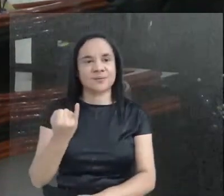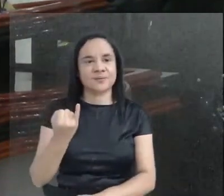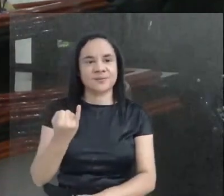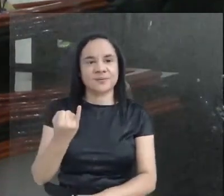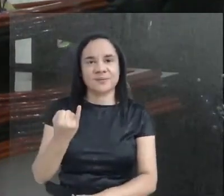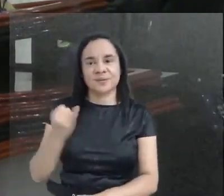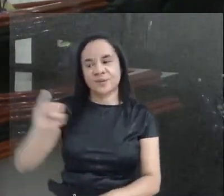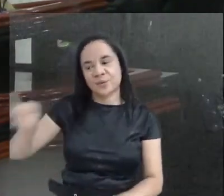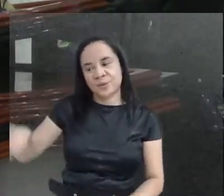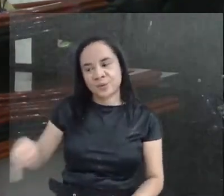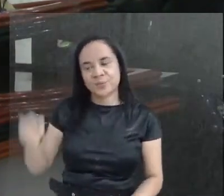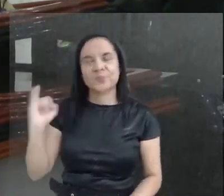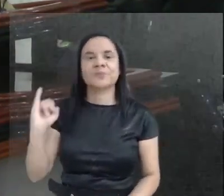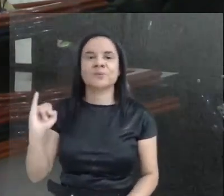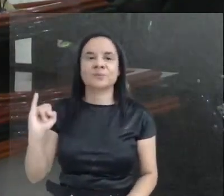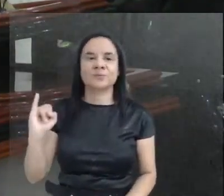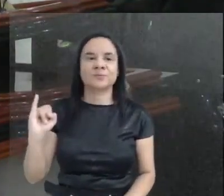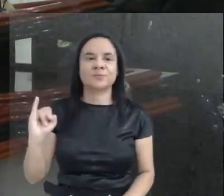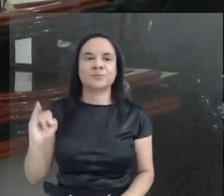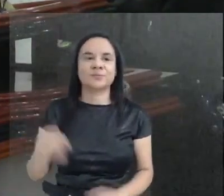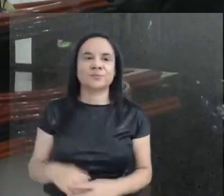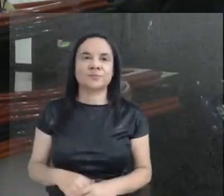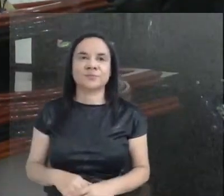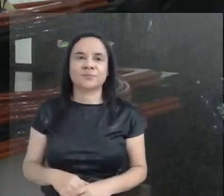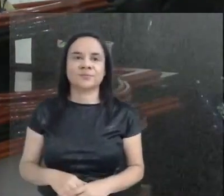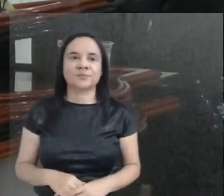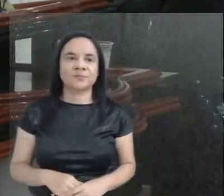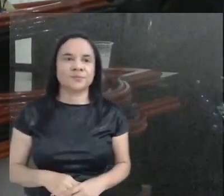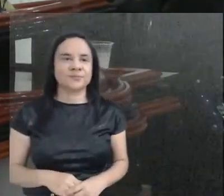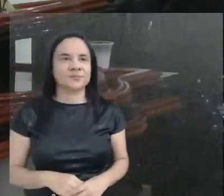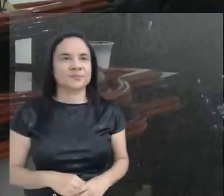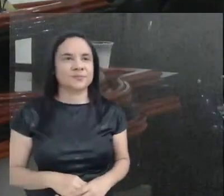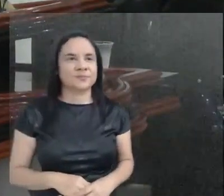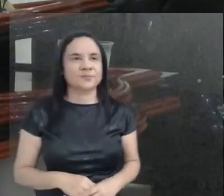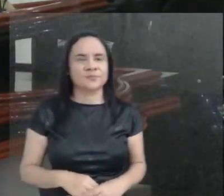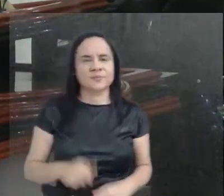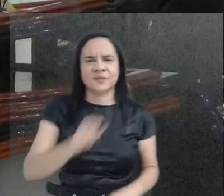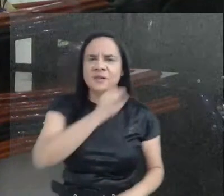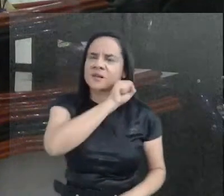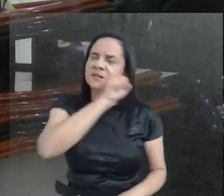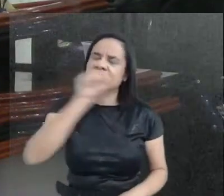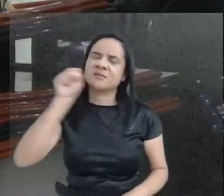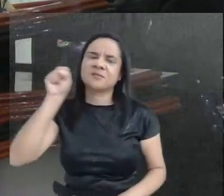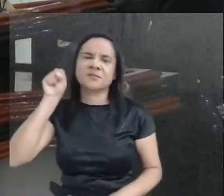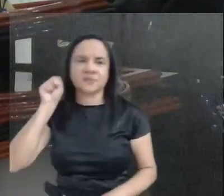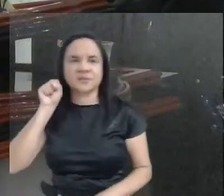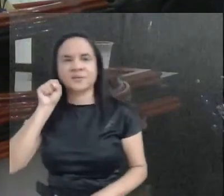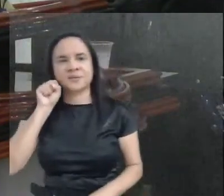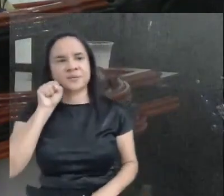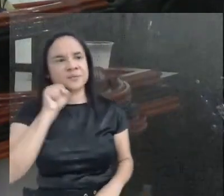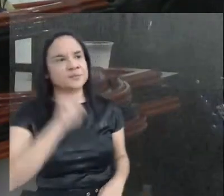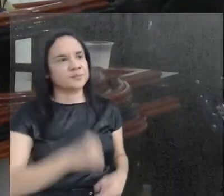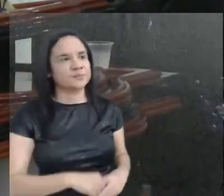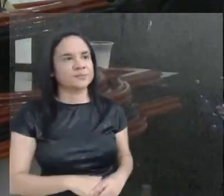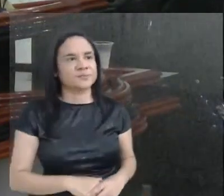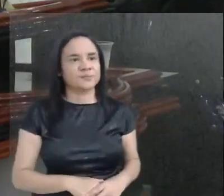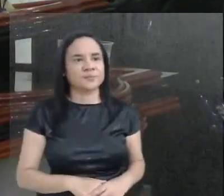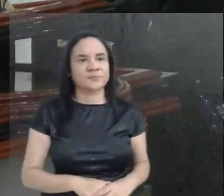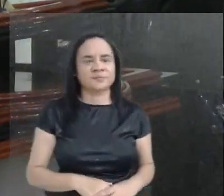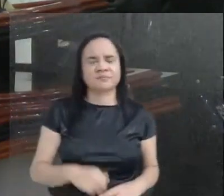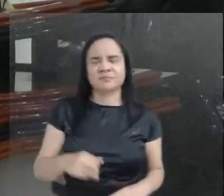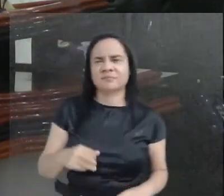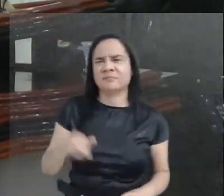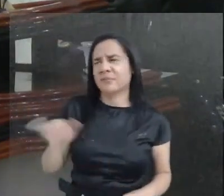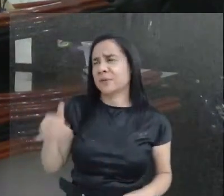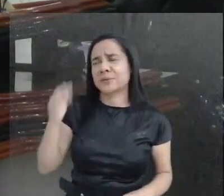Judeia, aí daqui para frente vai quebrando, Samaria, que os judeus não